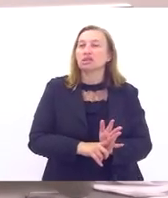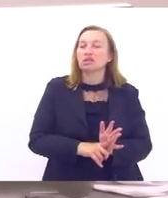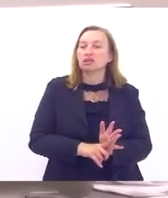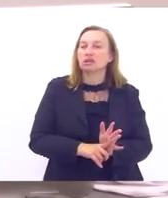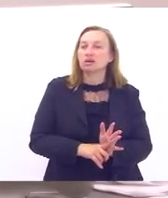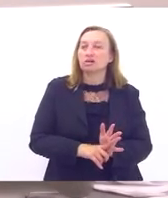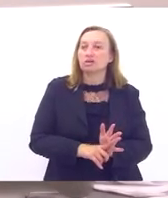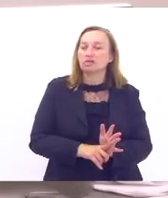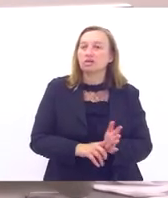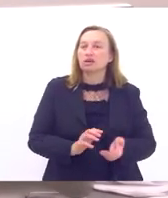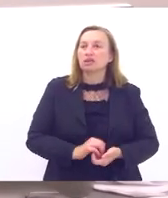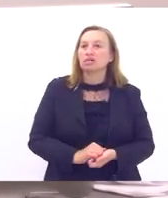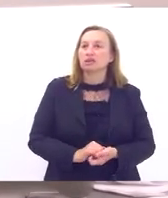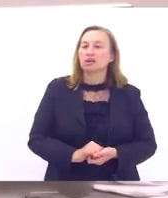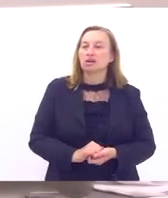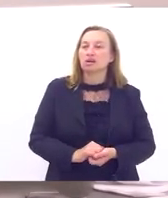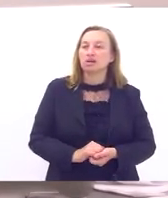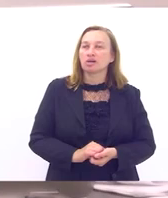por meio